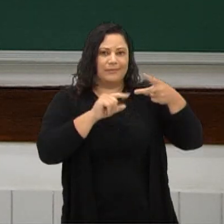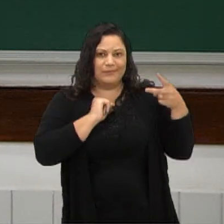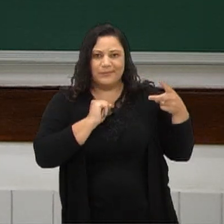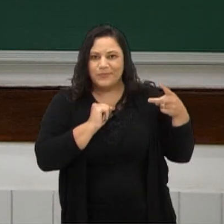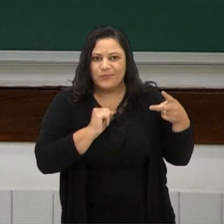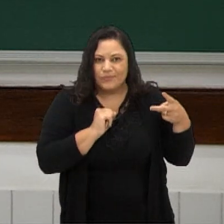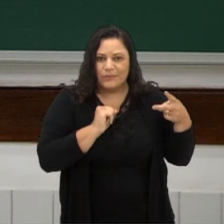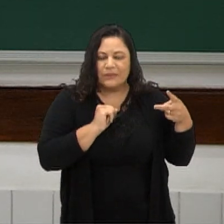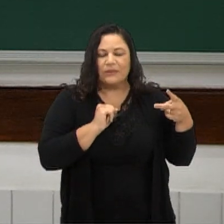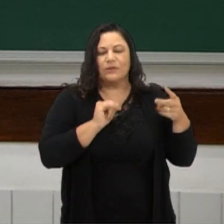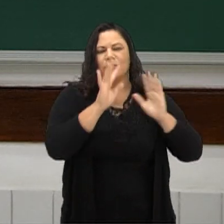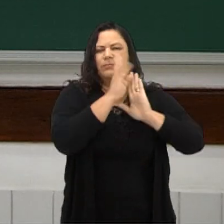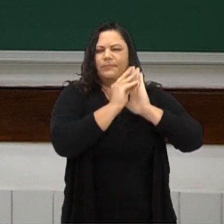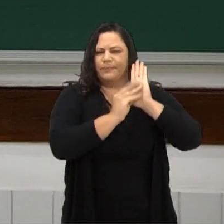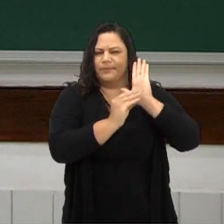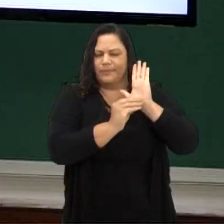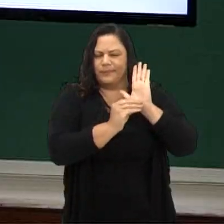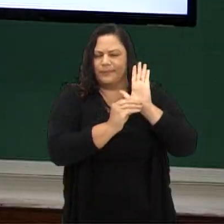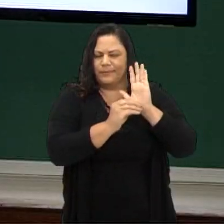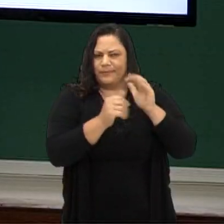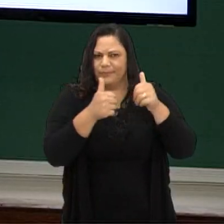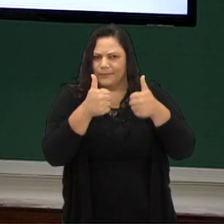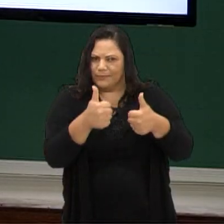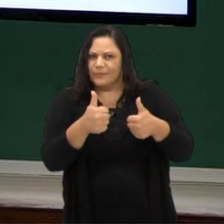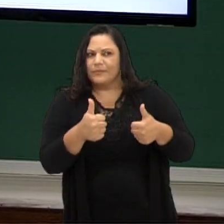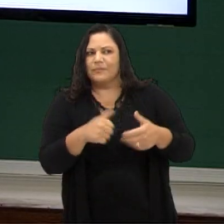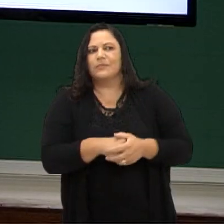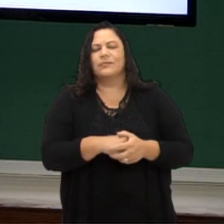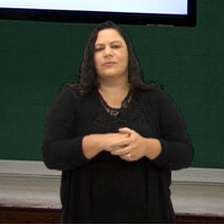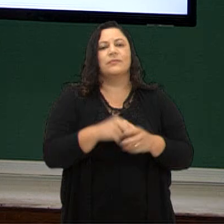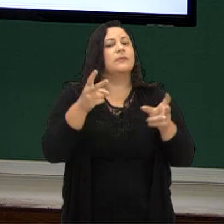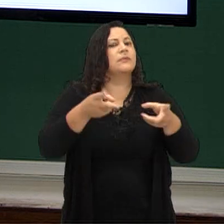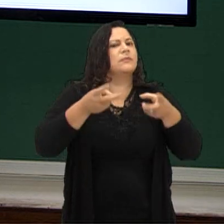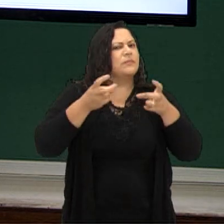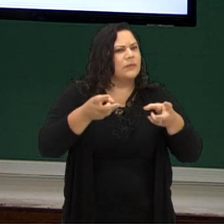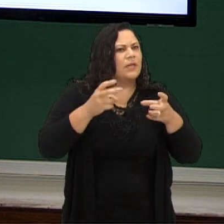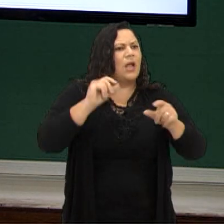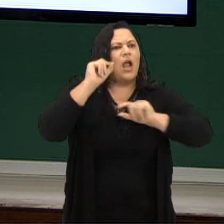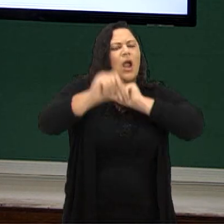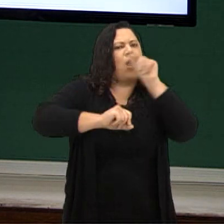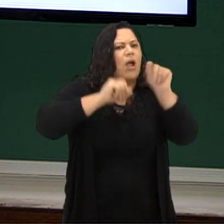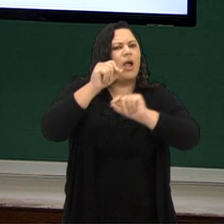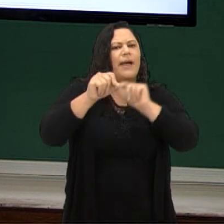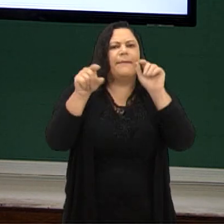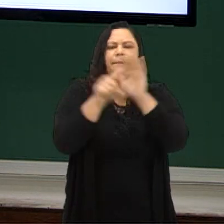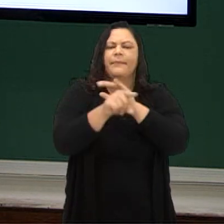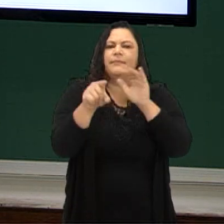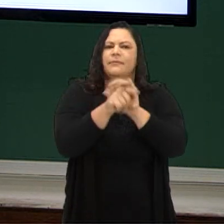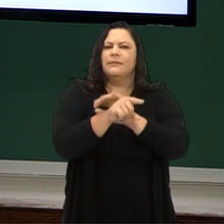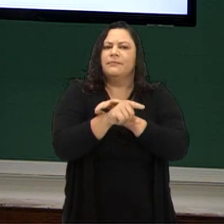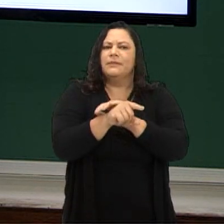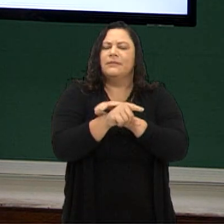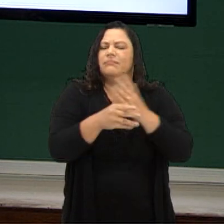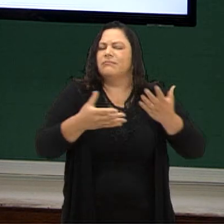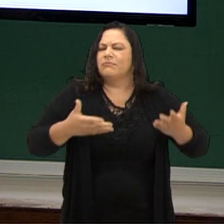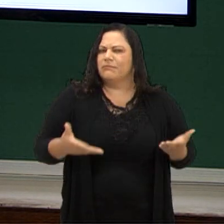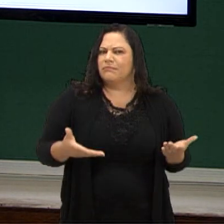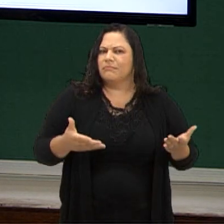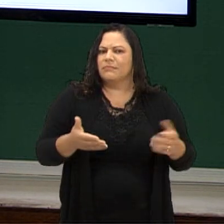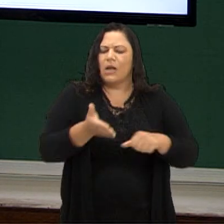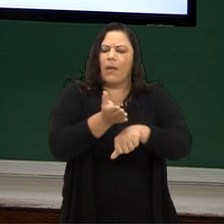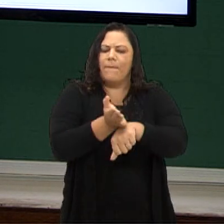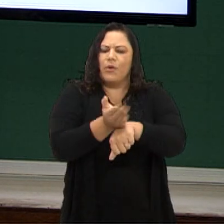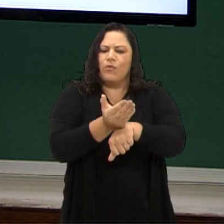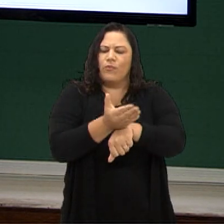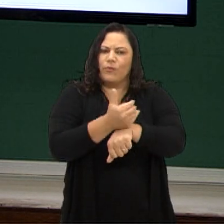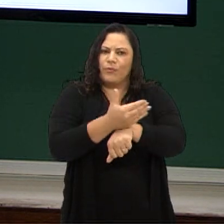e também o nosso conteúdo matemático. Então aqui, ó, observem o seguinte, qual é a primeira pergunta? Qual o movimento realizado pelos